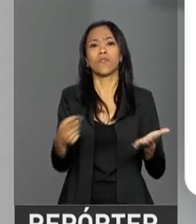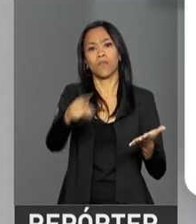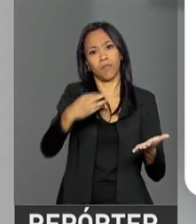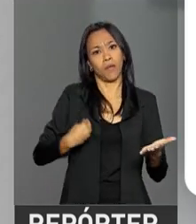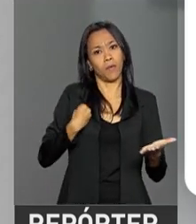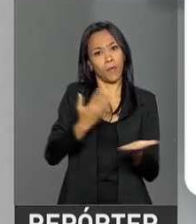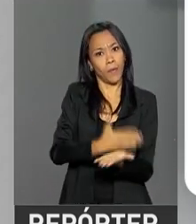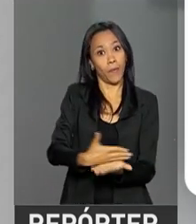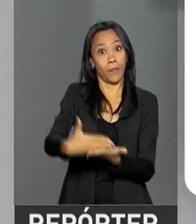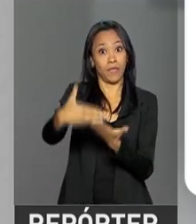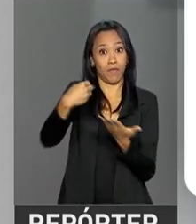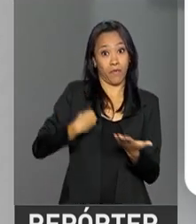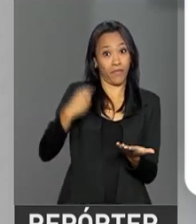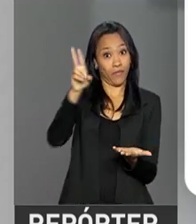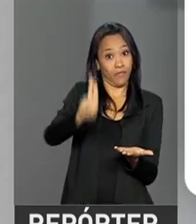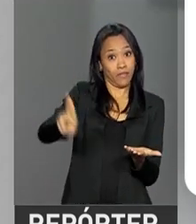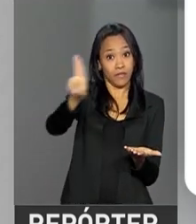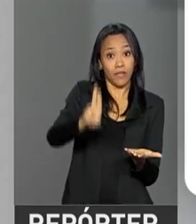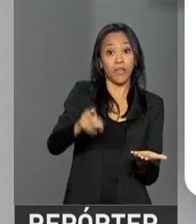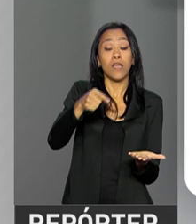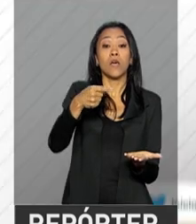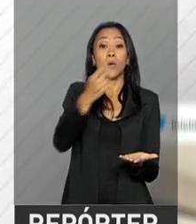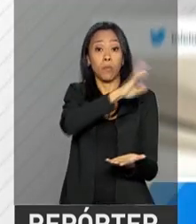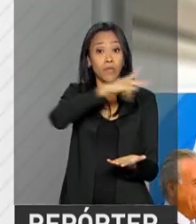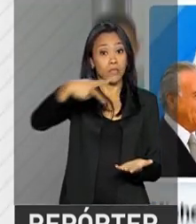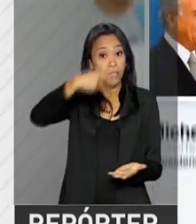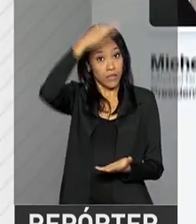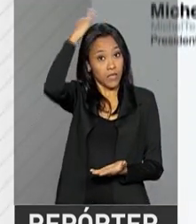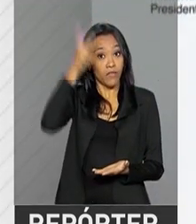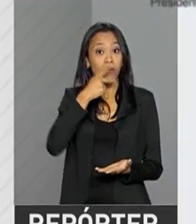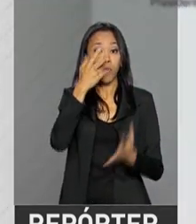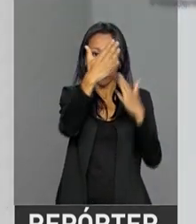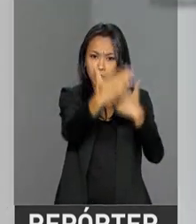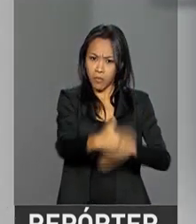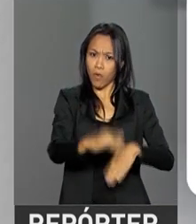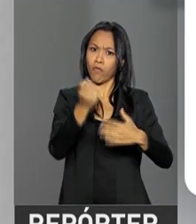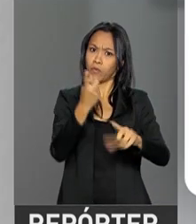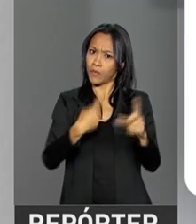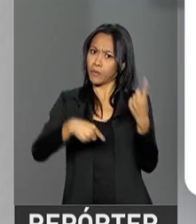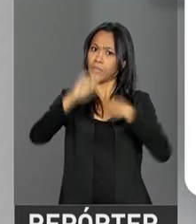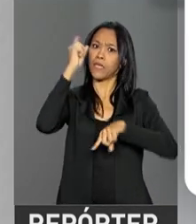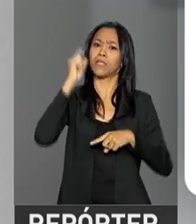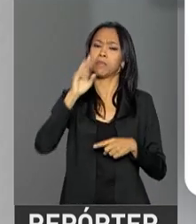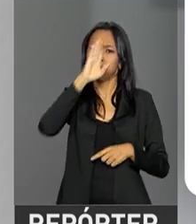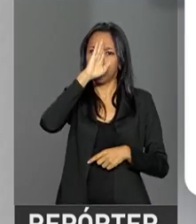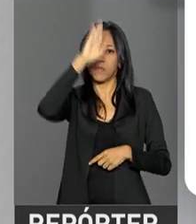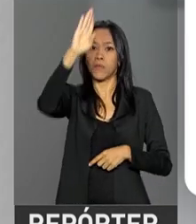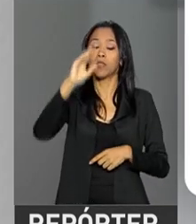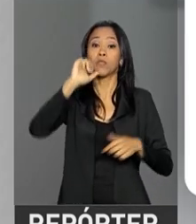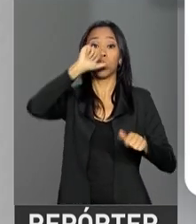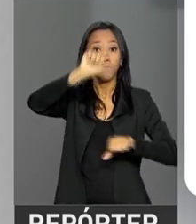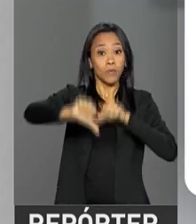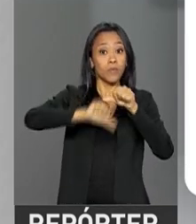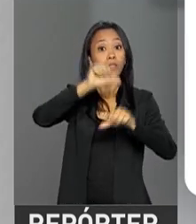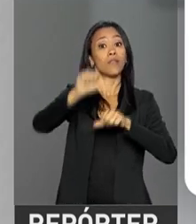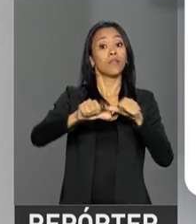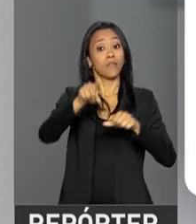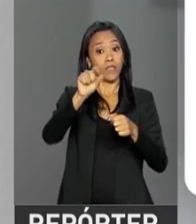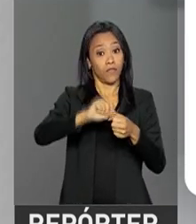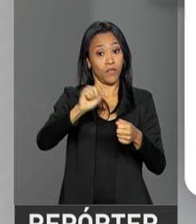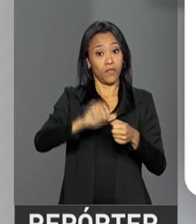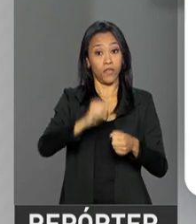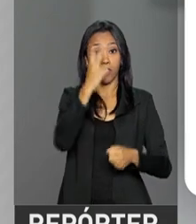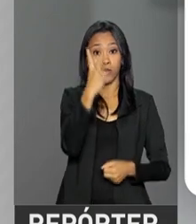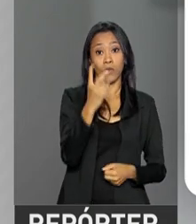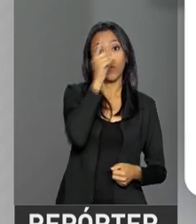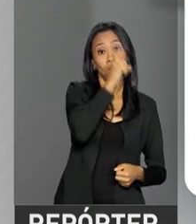acadêmica o presidente disse que a aplicação do exame foi um sucesso especialmente com as mudanças nas provas realizadas em dois